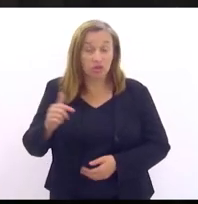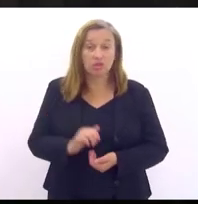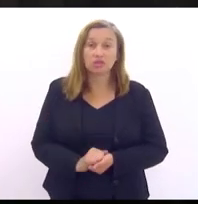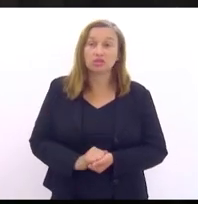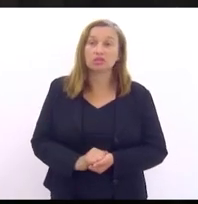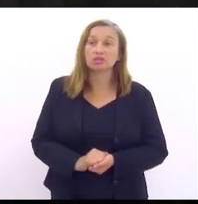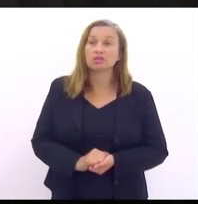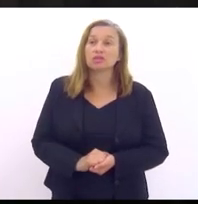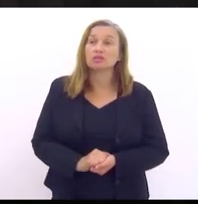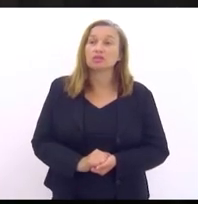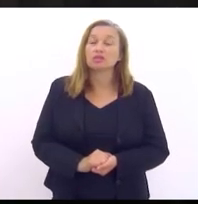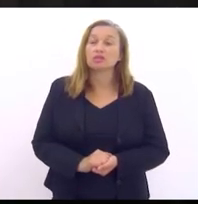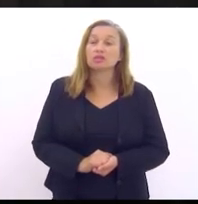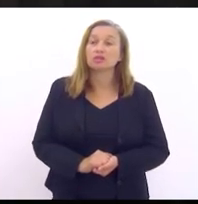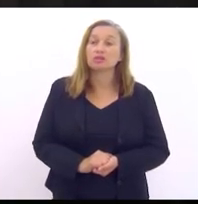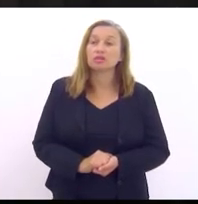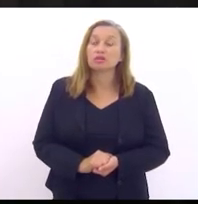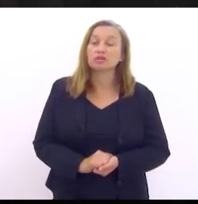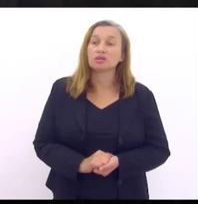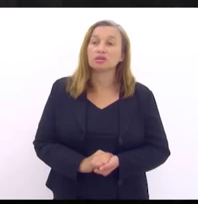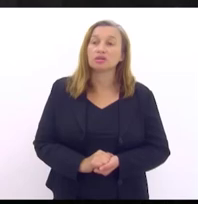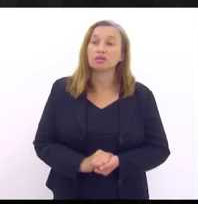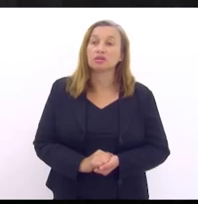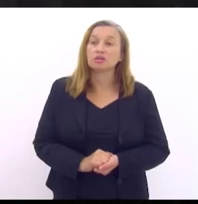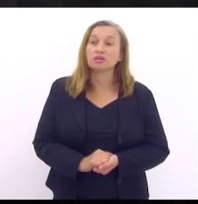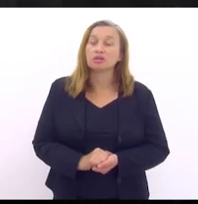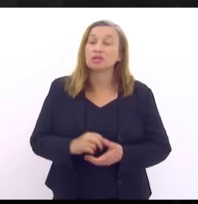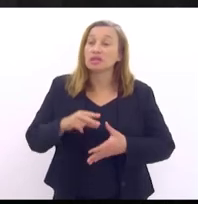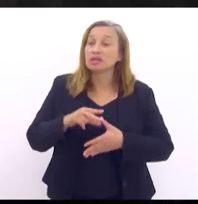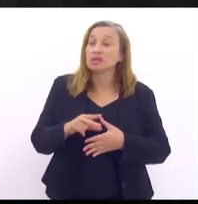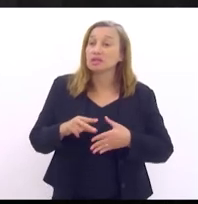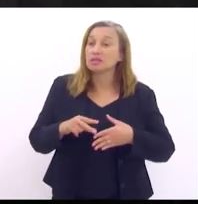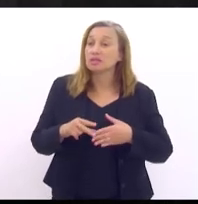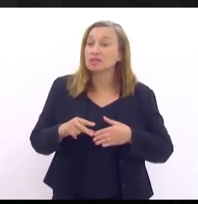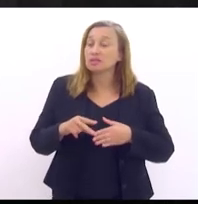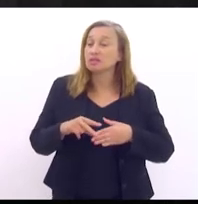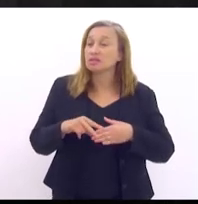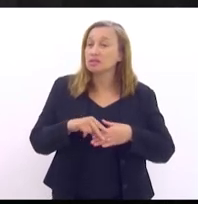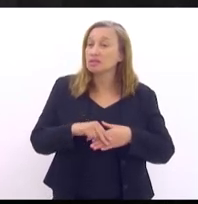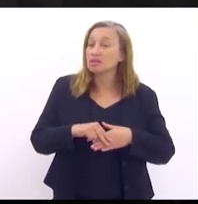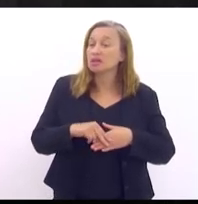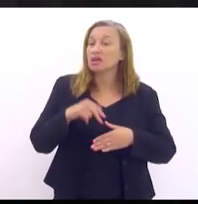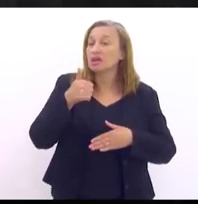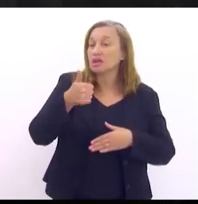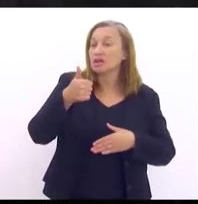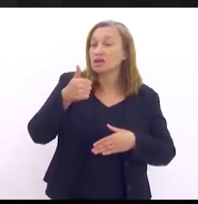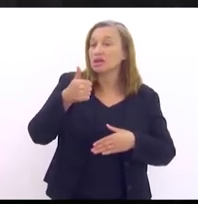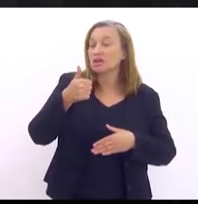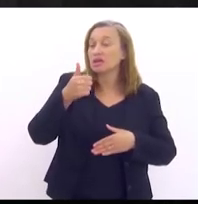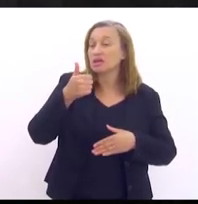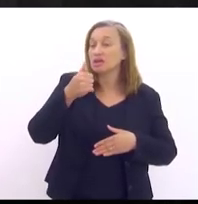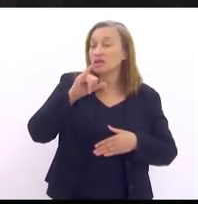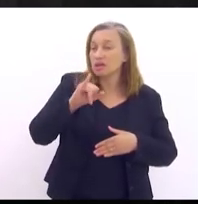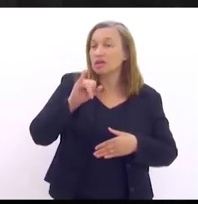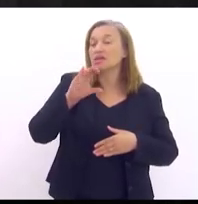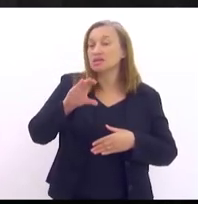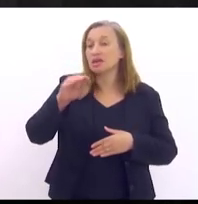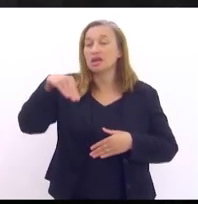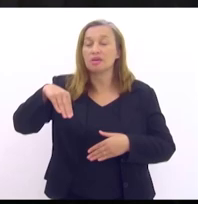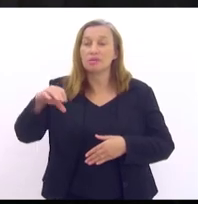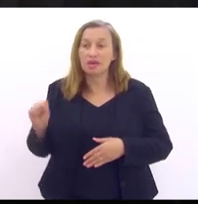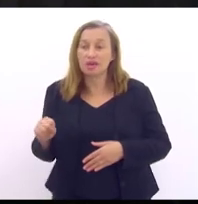diz respeito aos incisos de ICMS, de